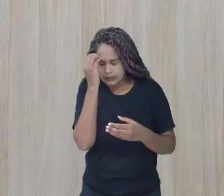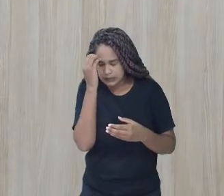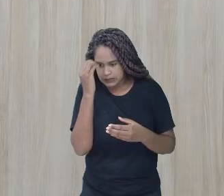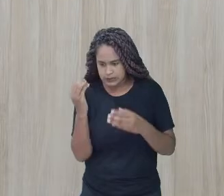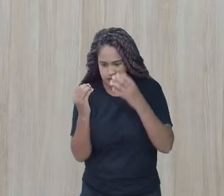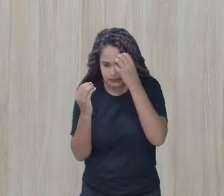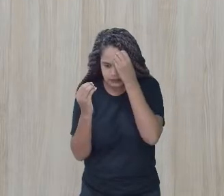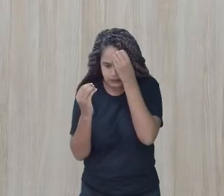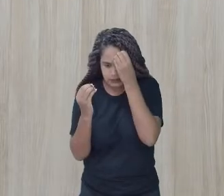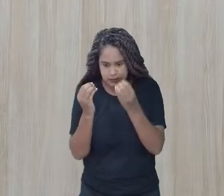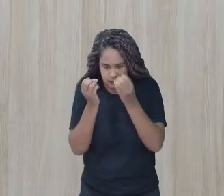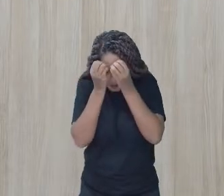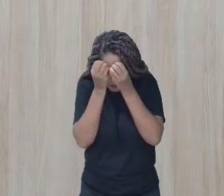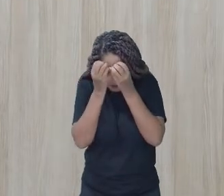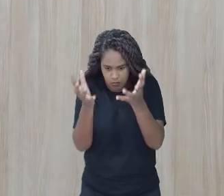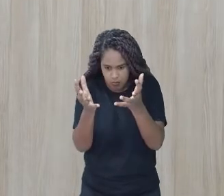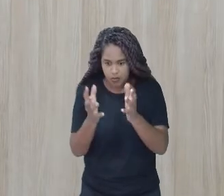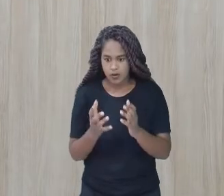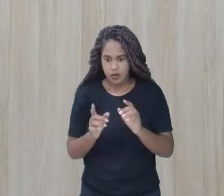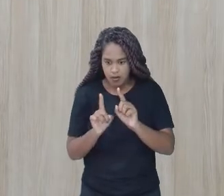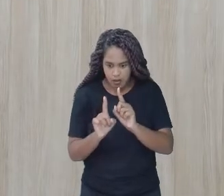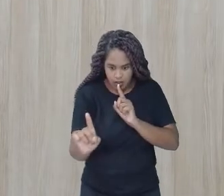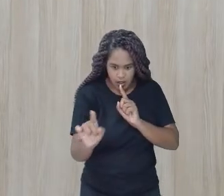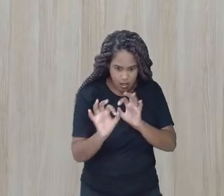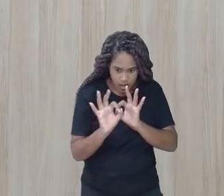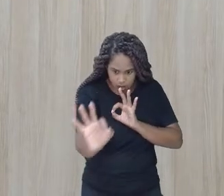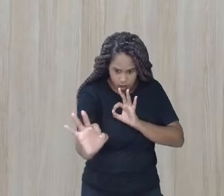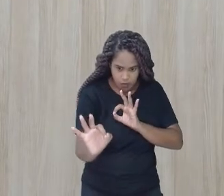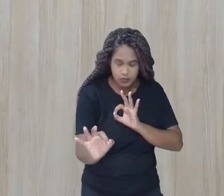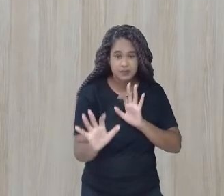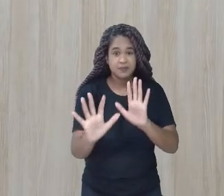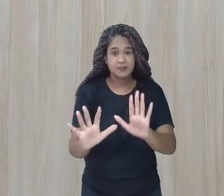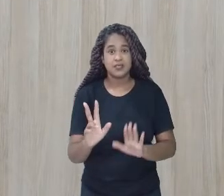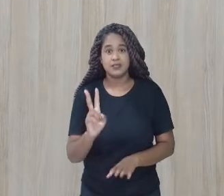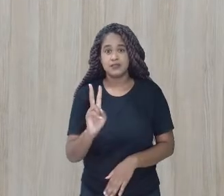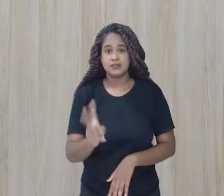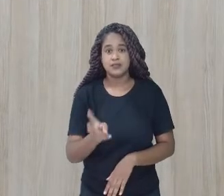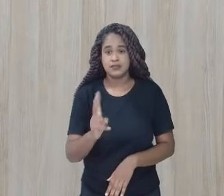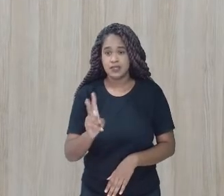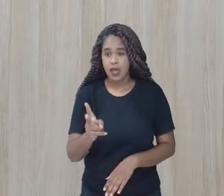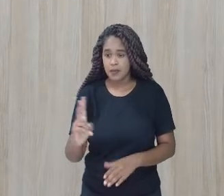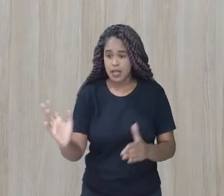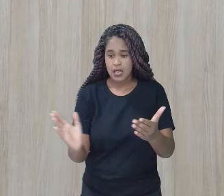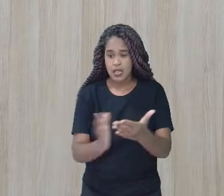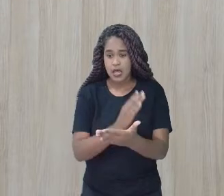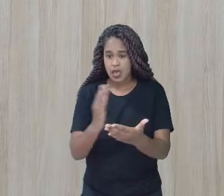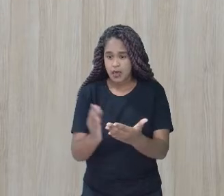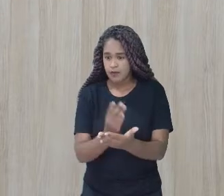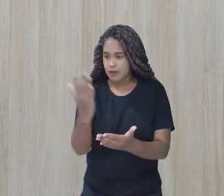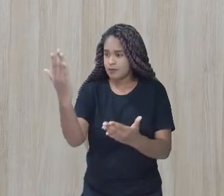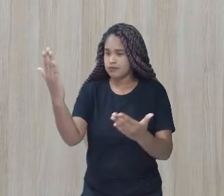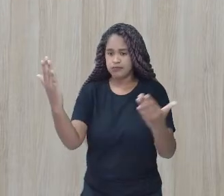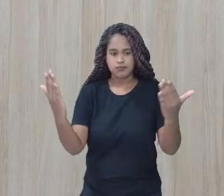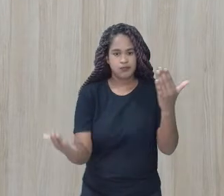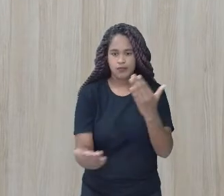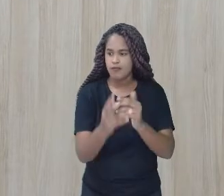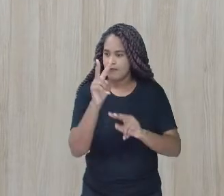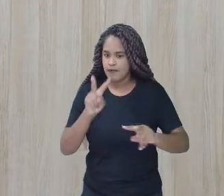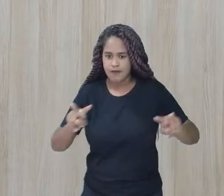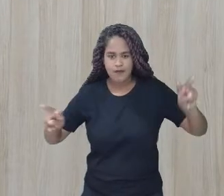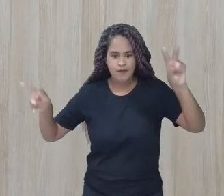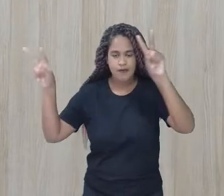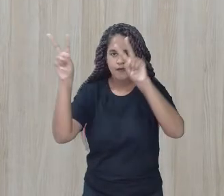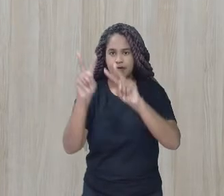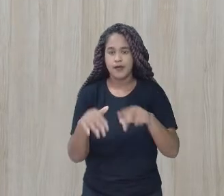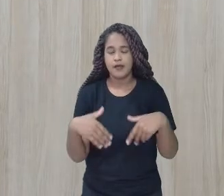soltar, se afastar dos livros, mais livros invadiam o seu campo de visão e ficavam próximo a ele.